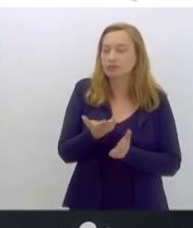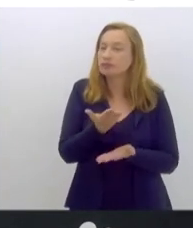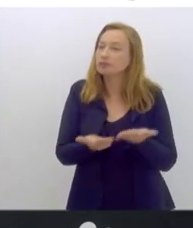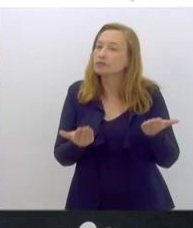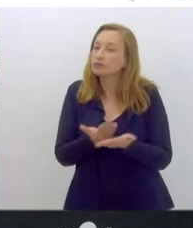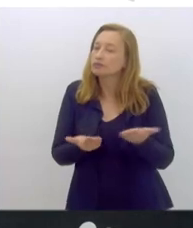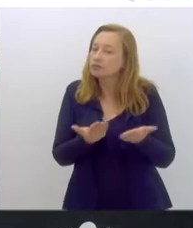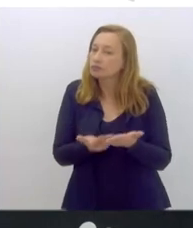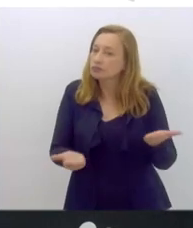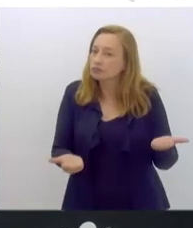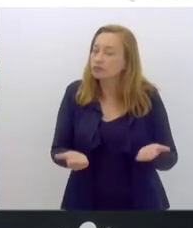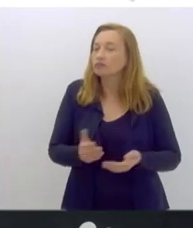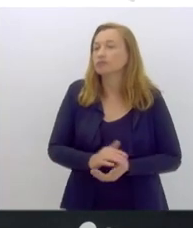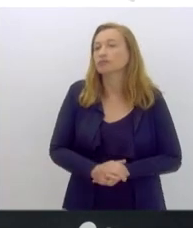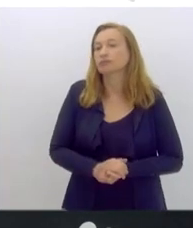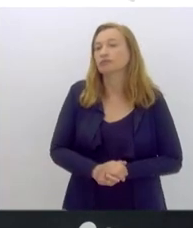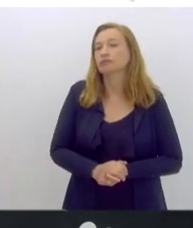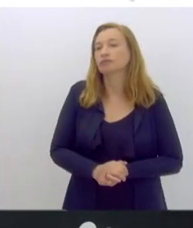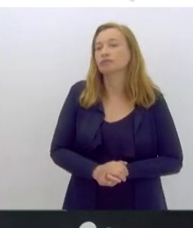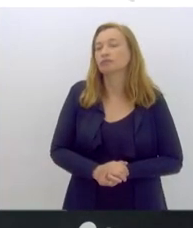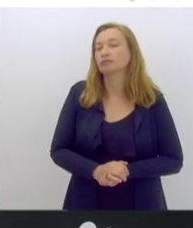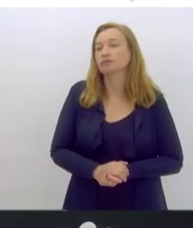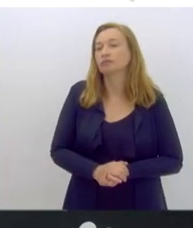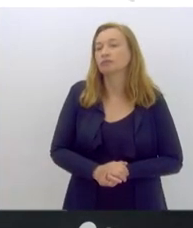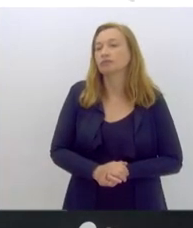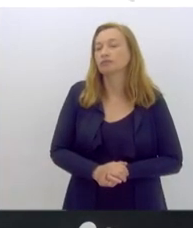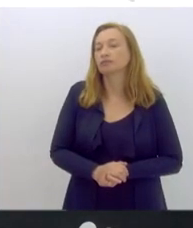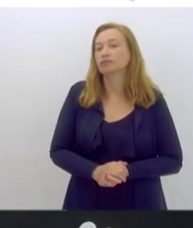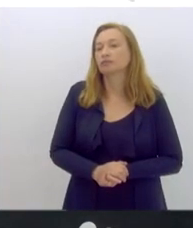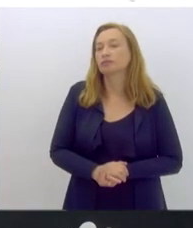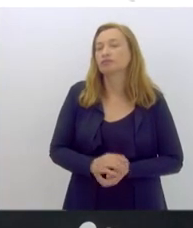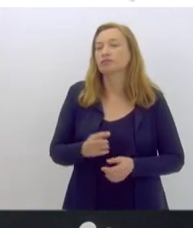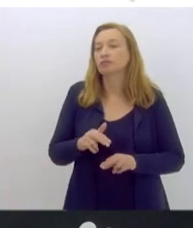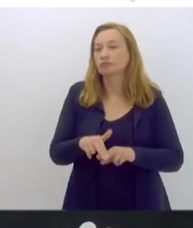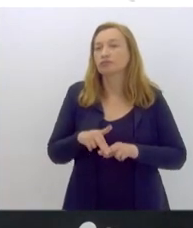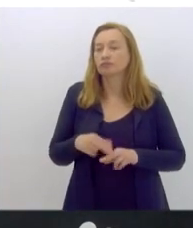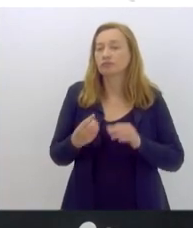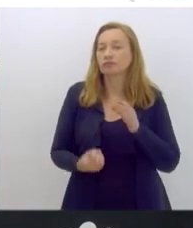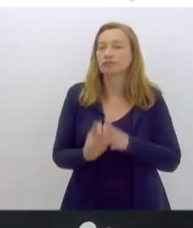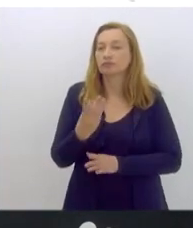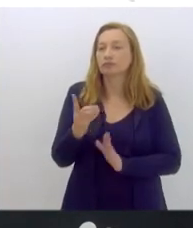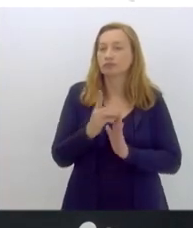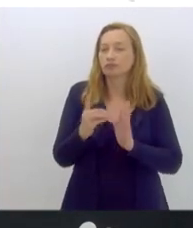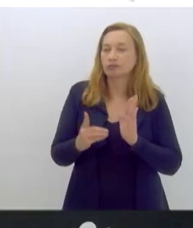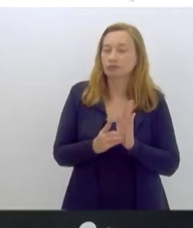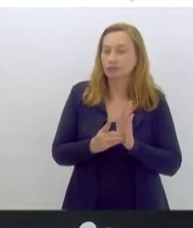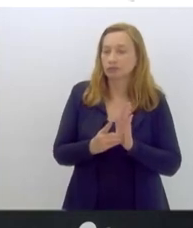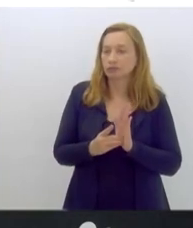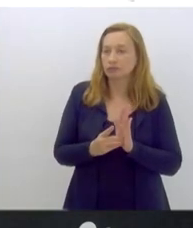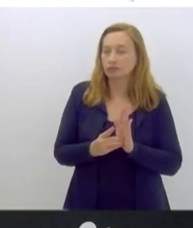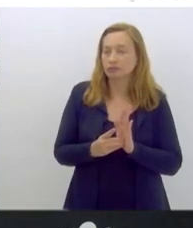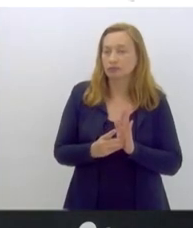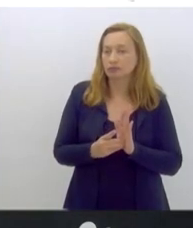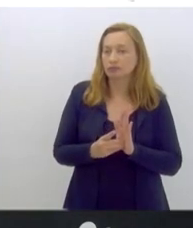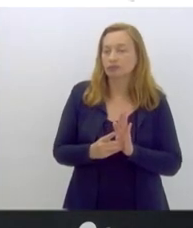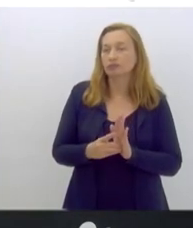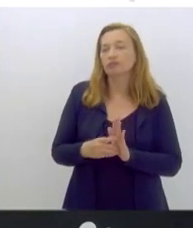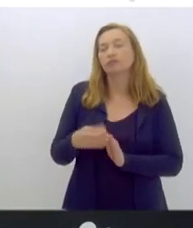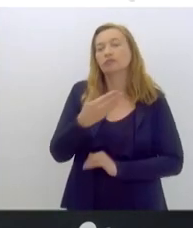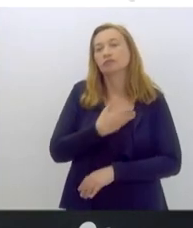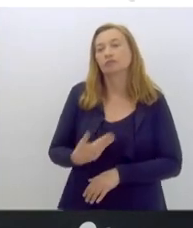derivadas são oriundas de três decretos do governador do Estado e não da lei complementar